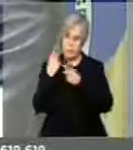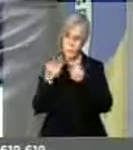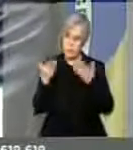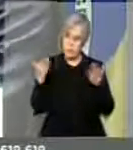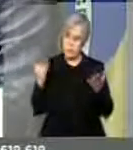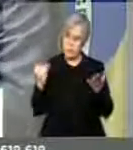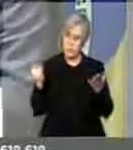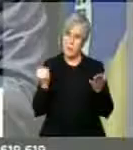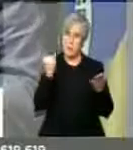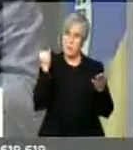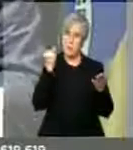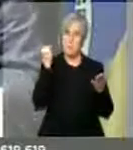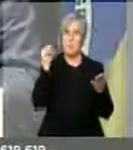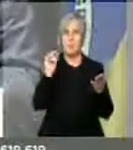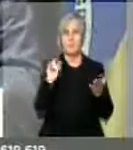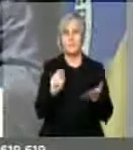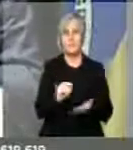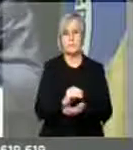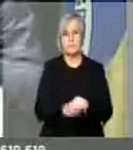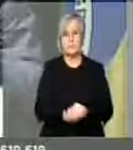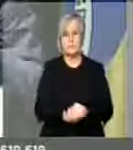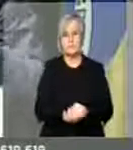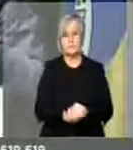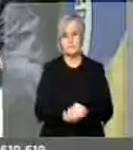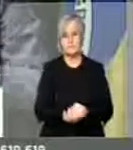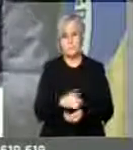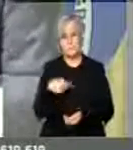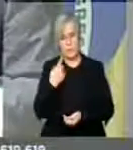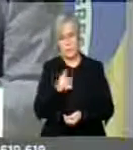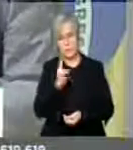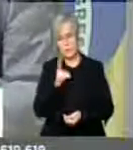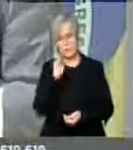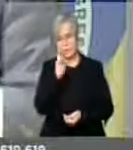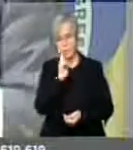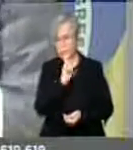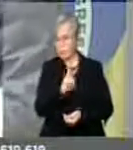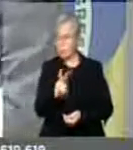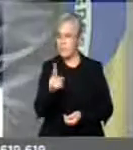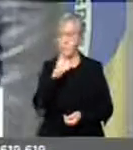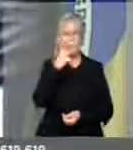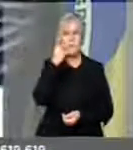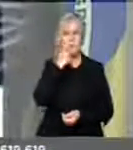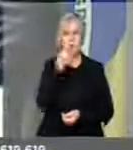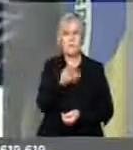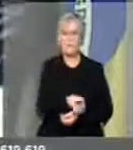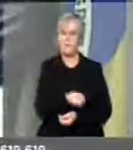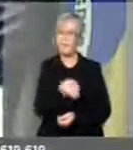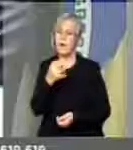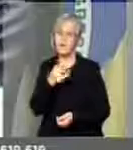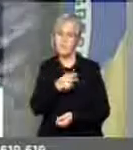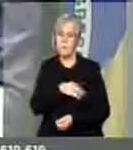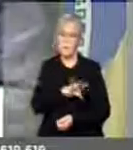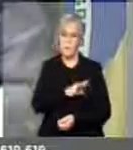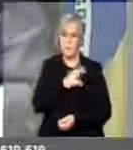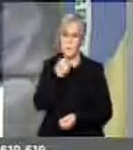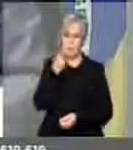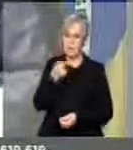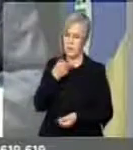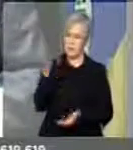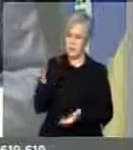gente registre aqui, e a gente sempre ouve os deputados do Partido dos Trabalhadores vir